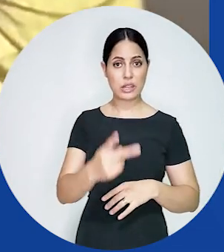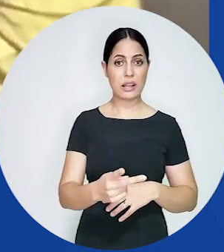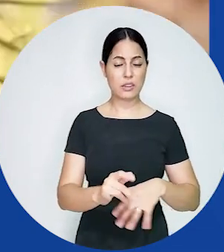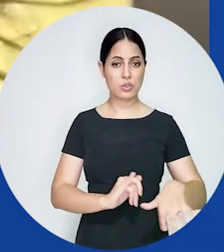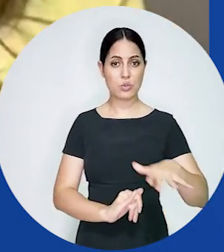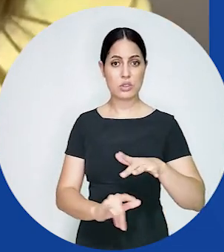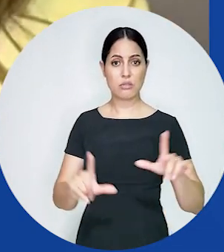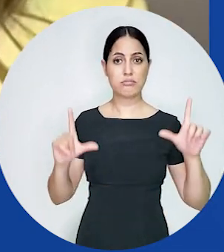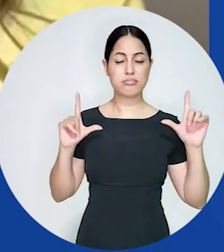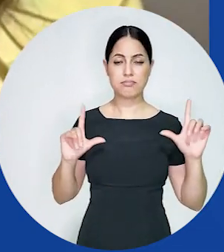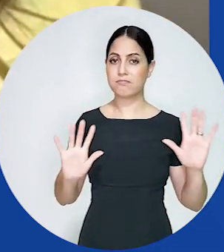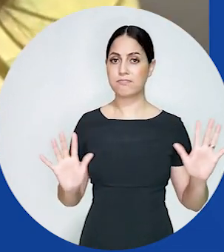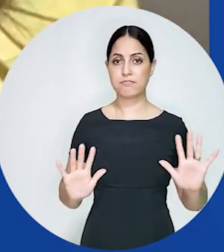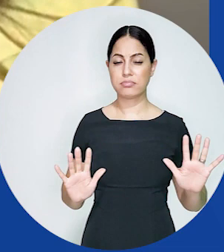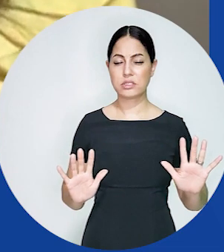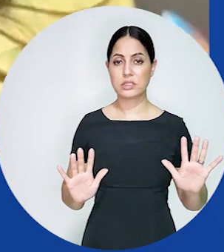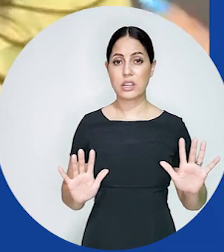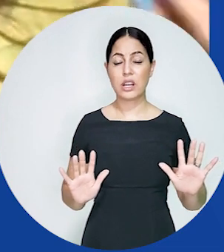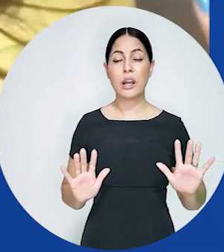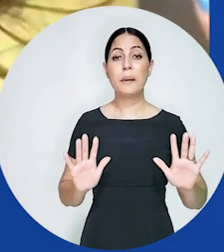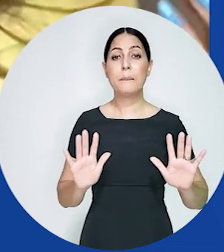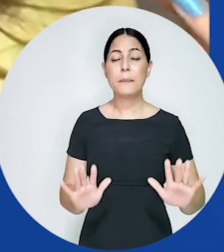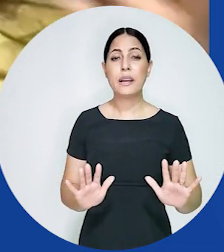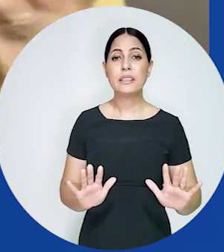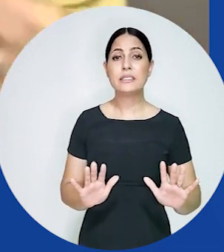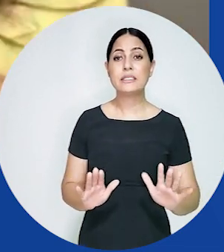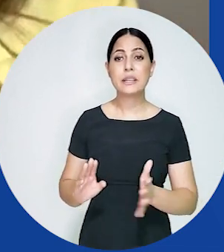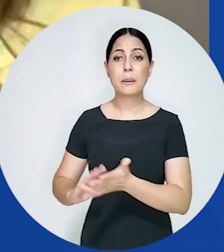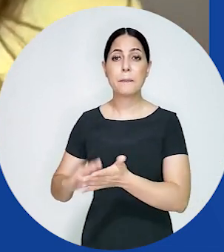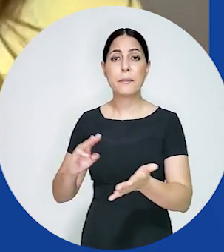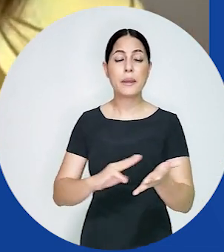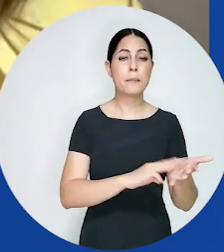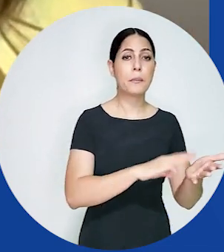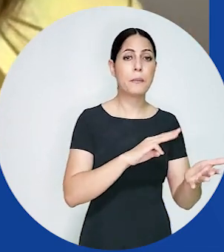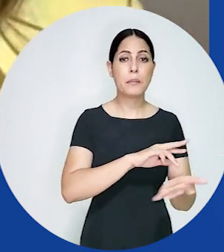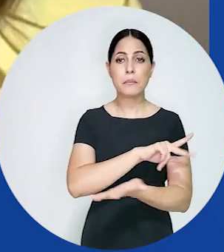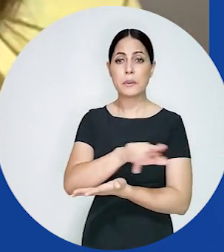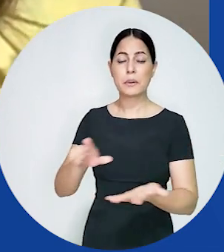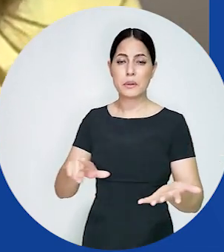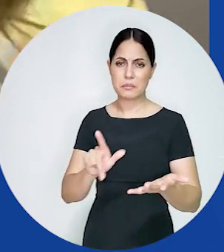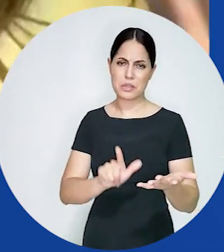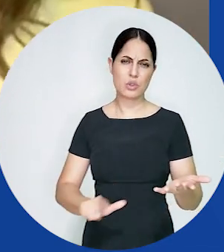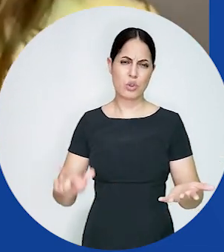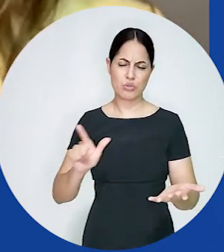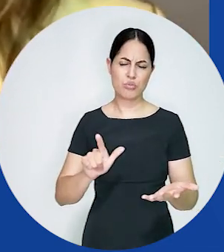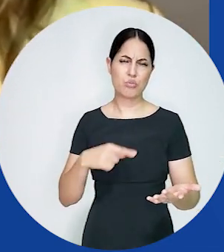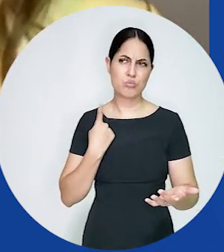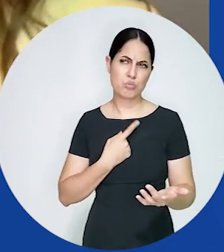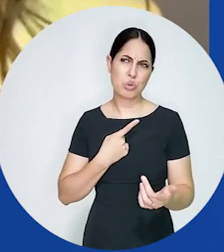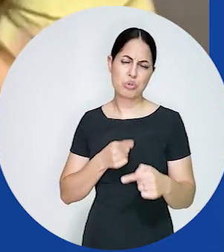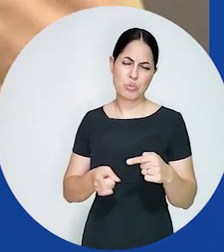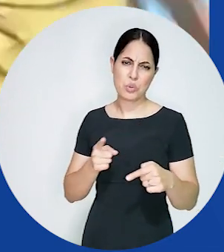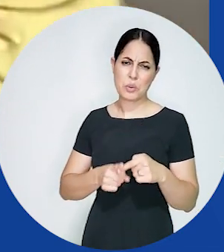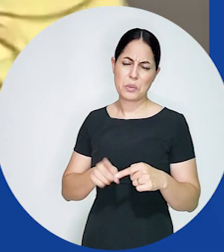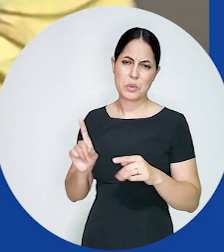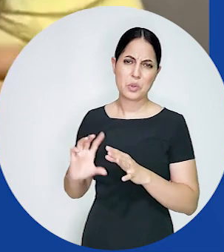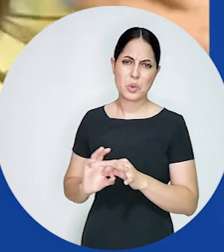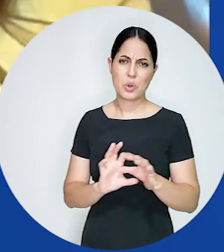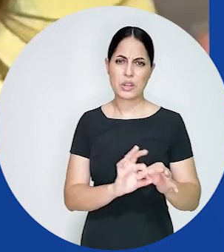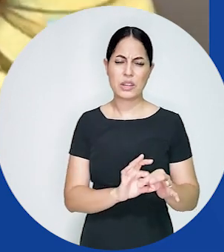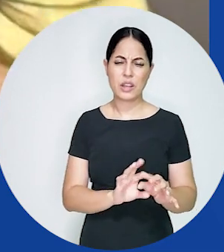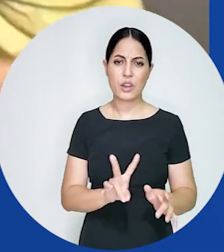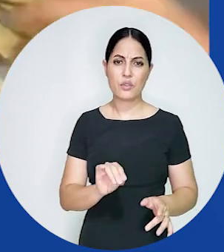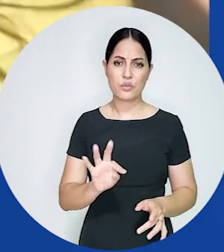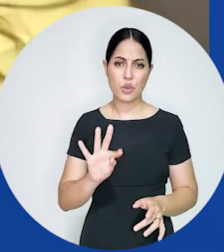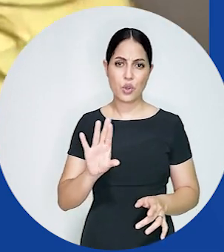materializam a existência daquela instituição para que a divergência entre os próprios membros não fragilize aquela instituição. Claro que a gente teria um problema